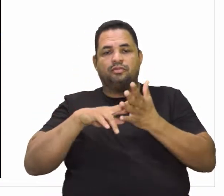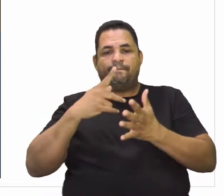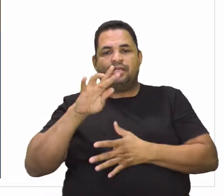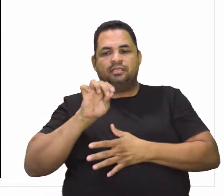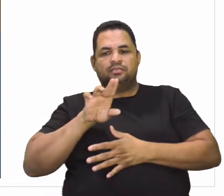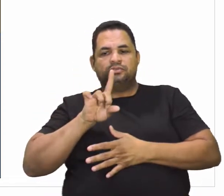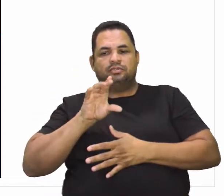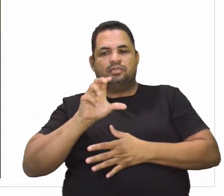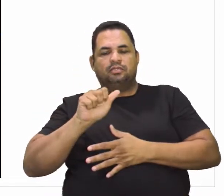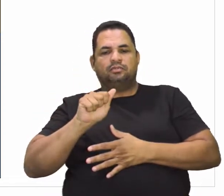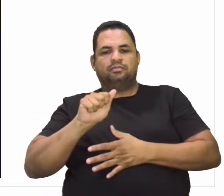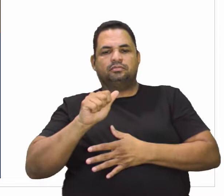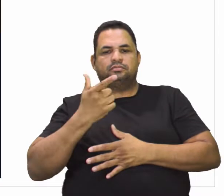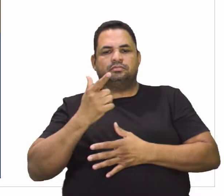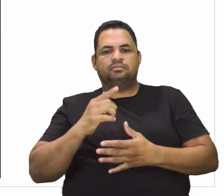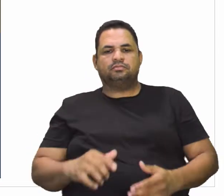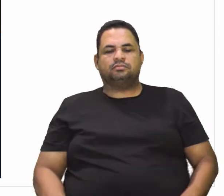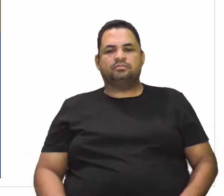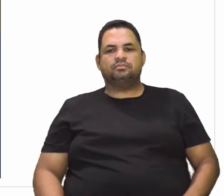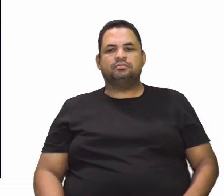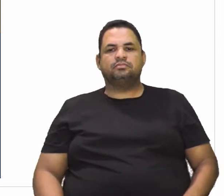península é